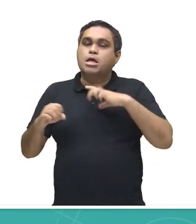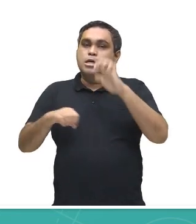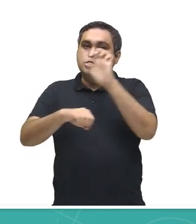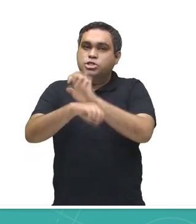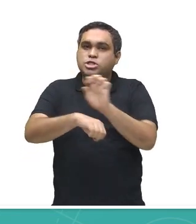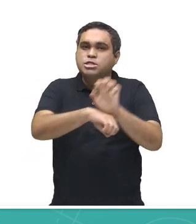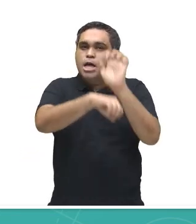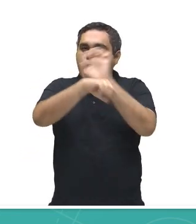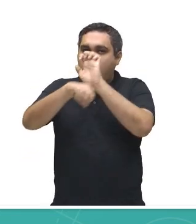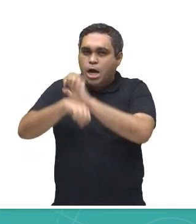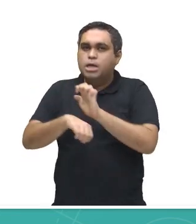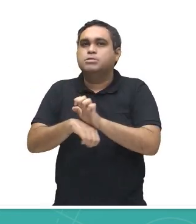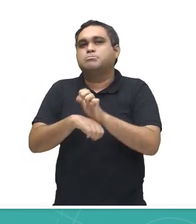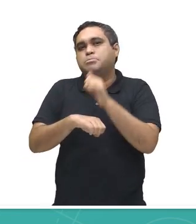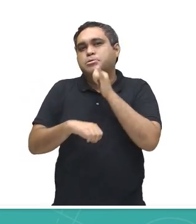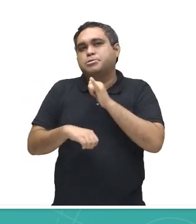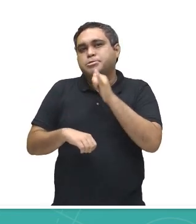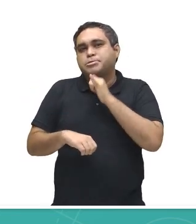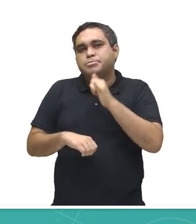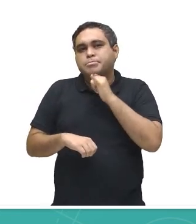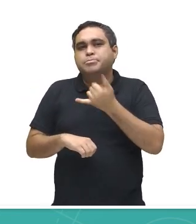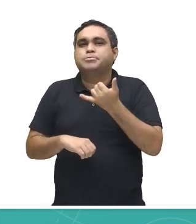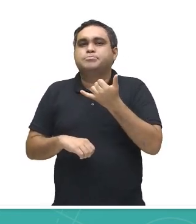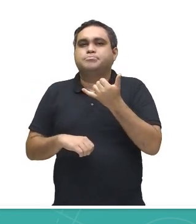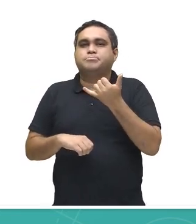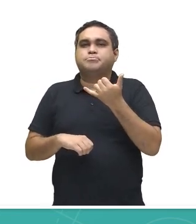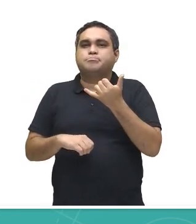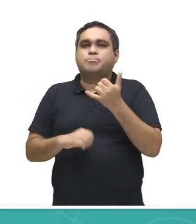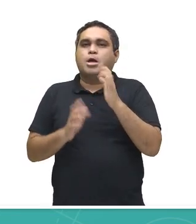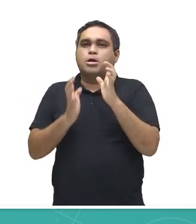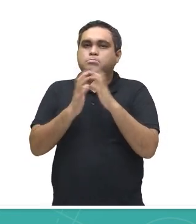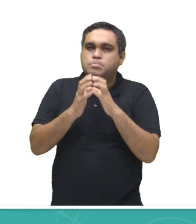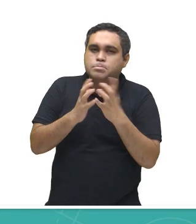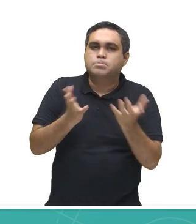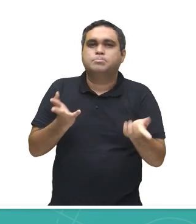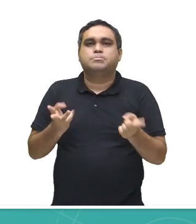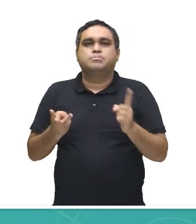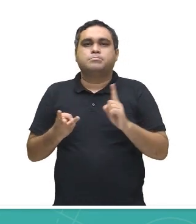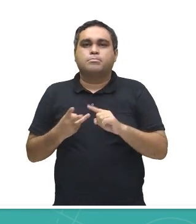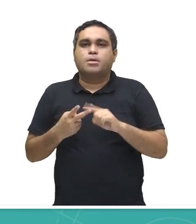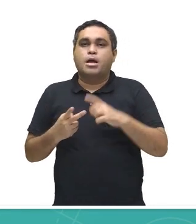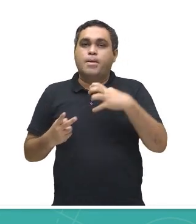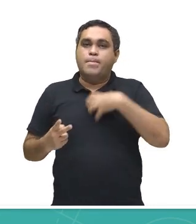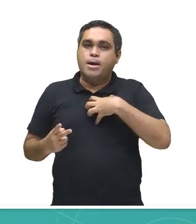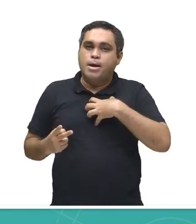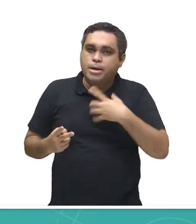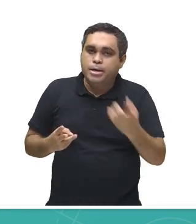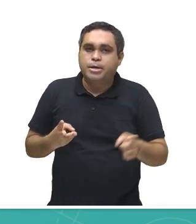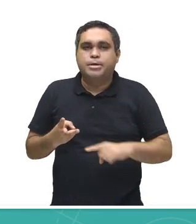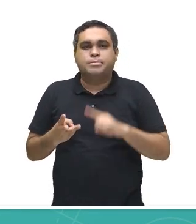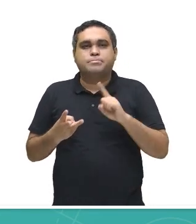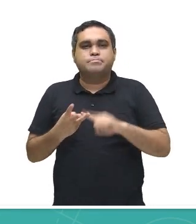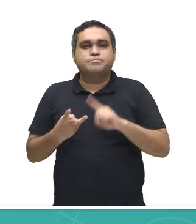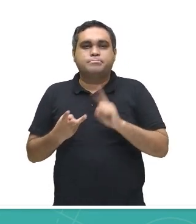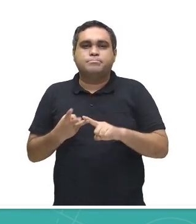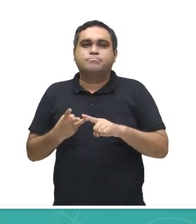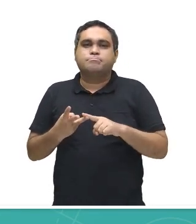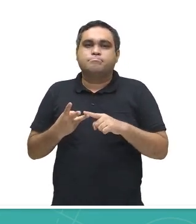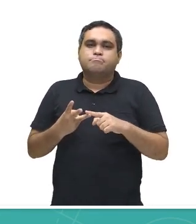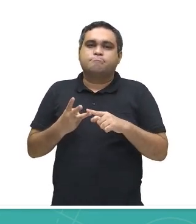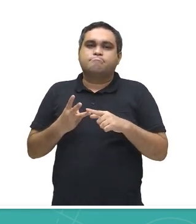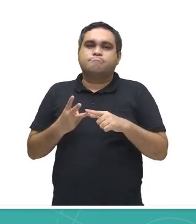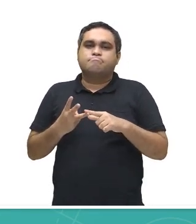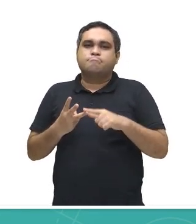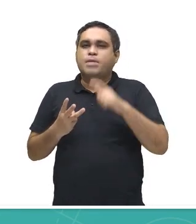Maranhão, Piauí, Ceará, Rio Grande do Norte, Paraíba, Pernambuco, Alagoas, Sergipe e